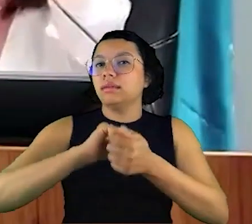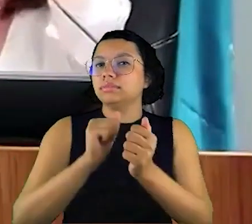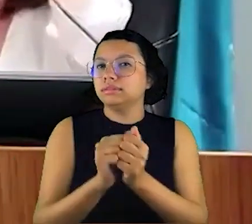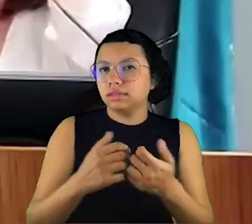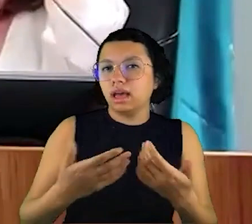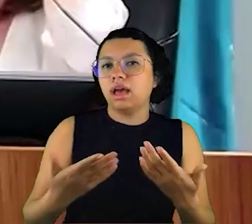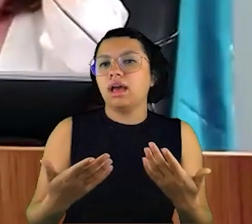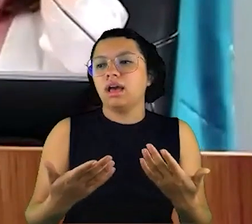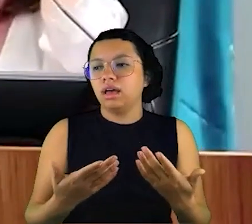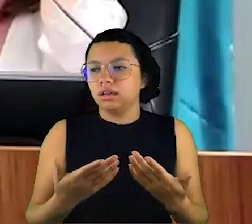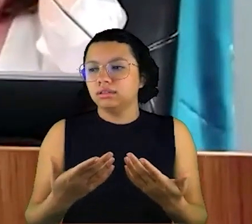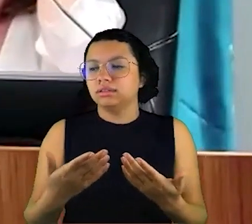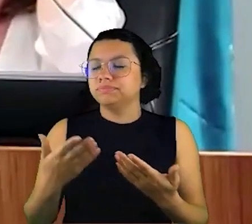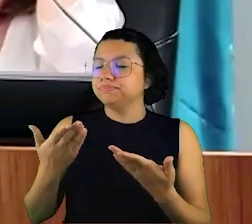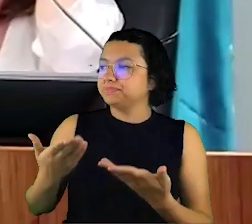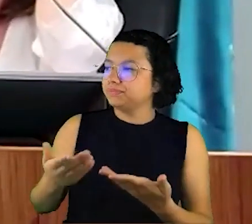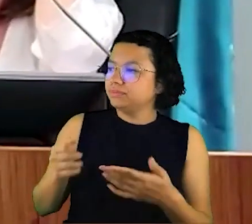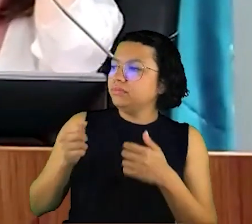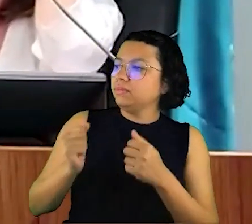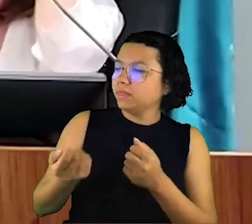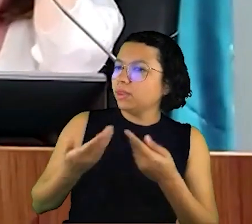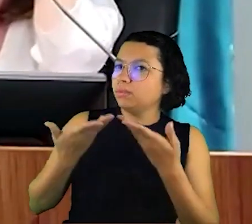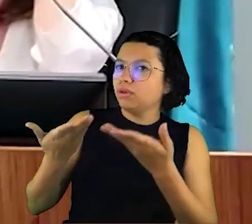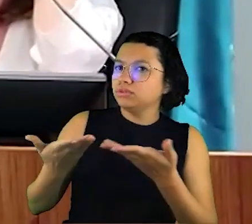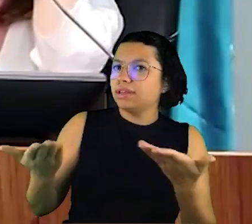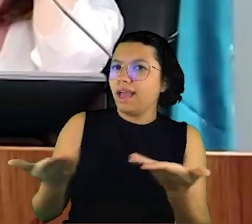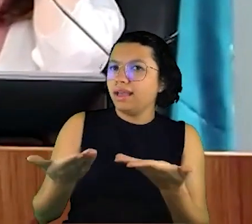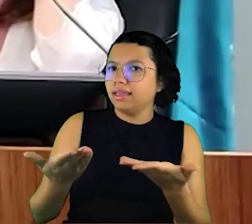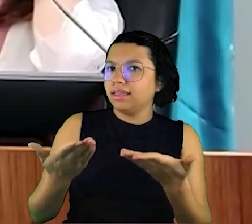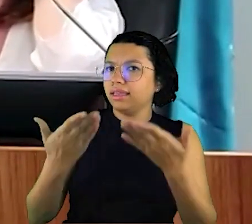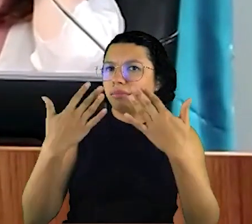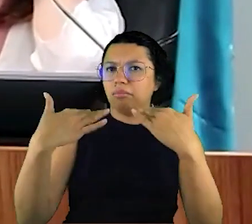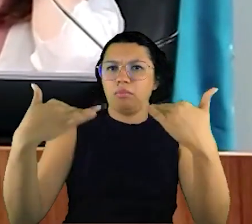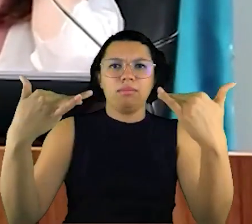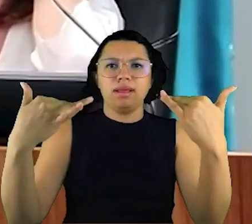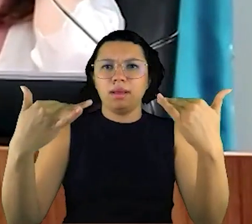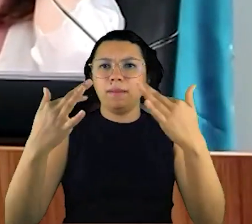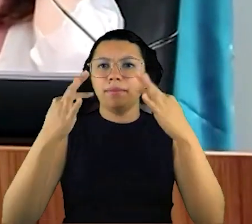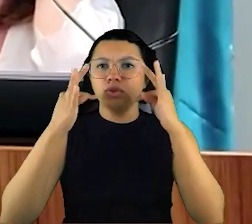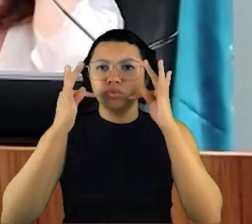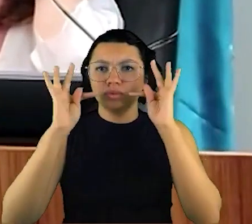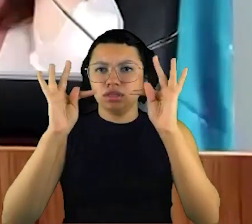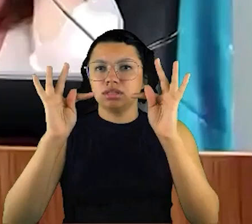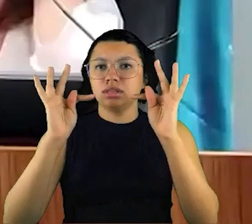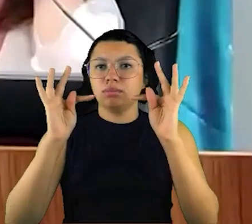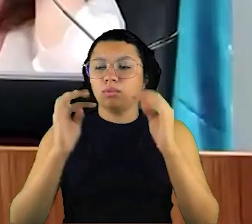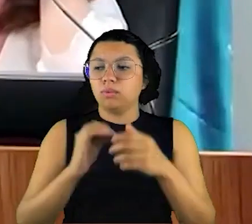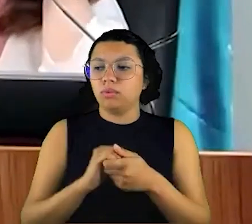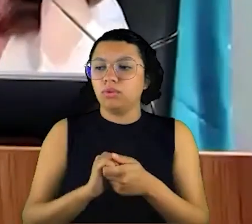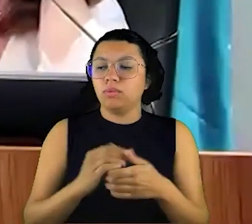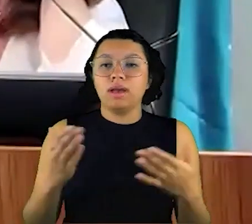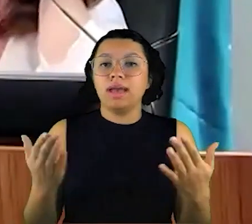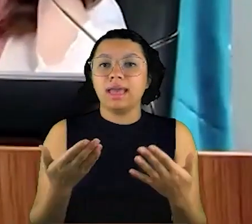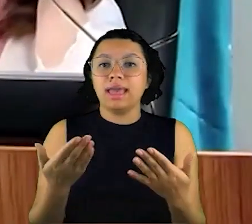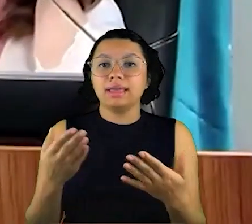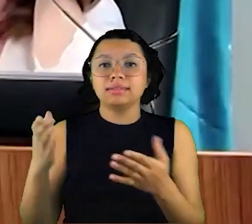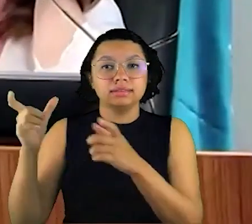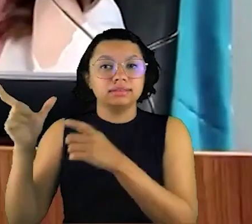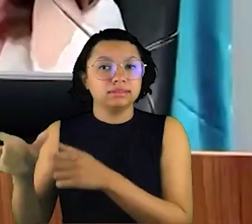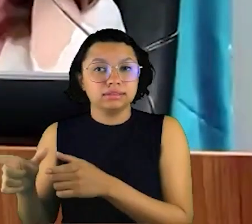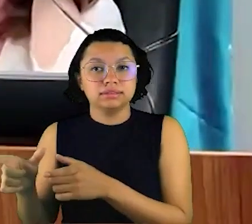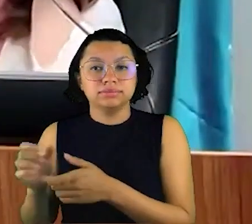customizada. Renata, eu posso dar aqui publicamente o testemunho. Essa